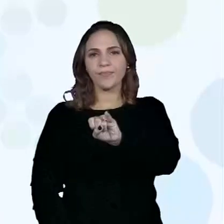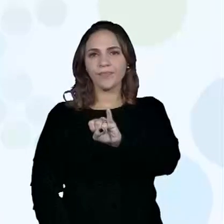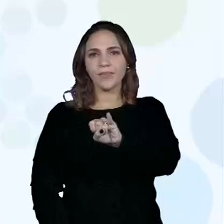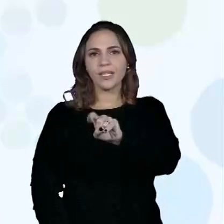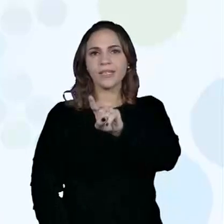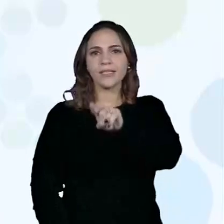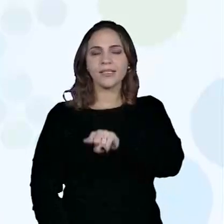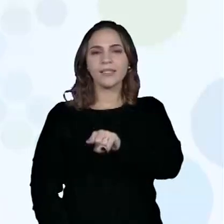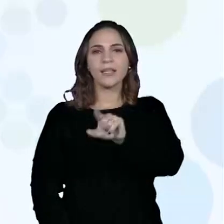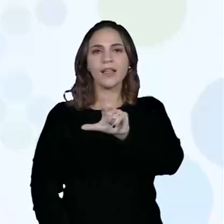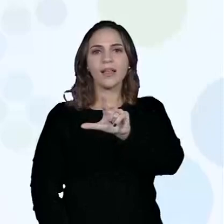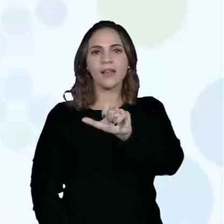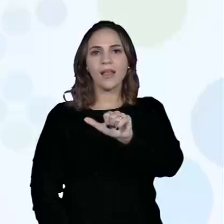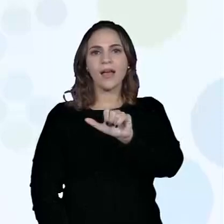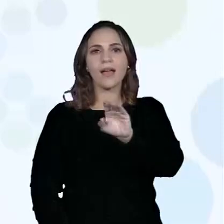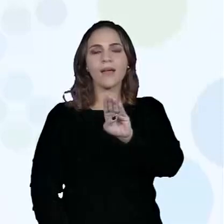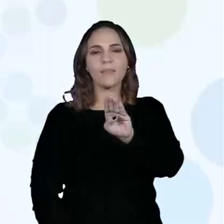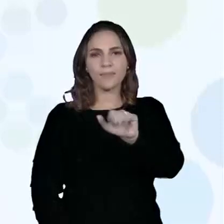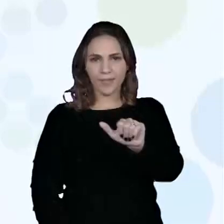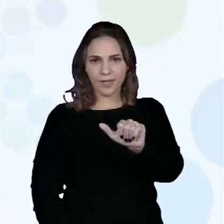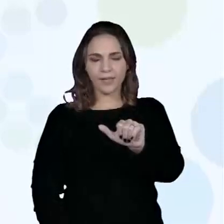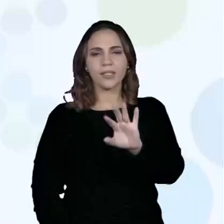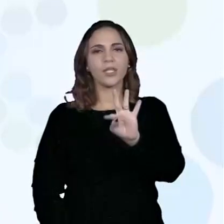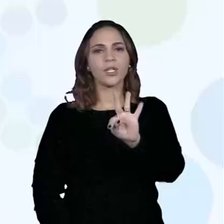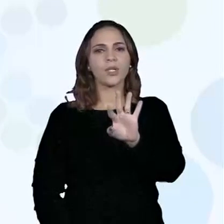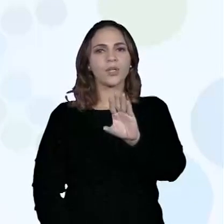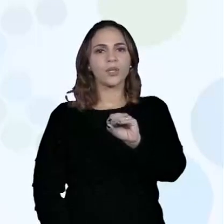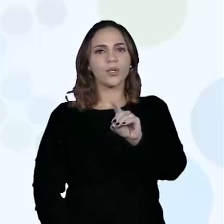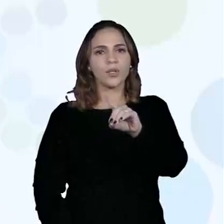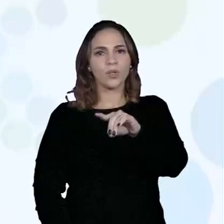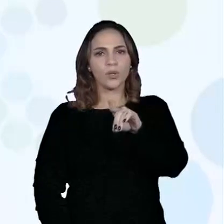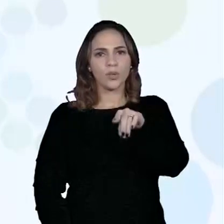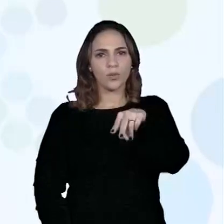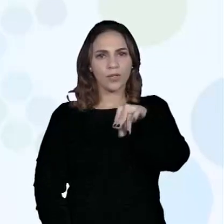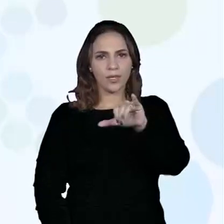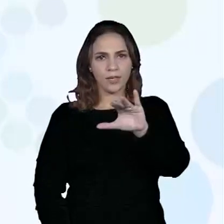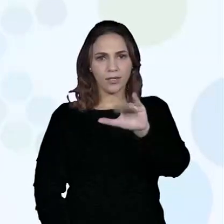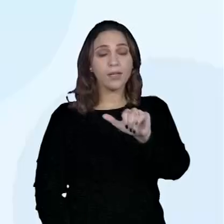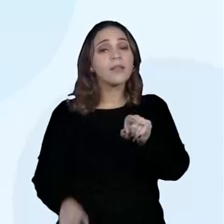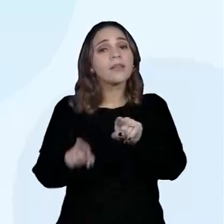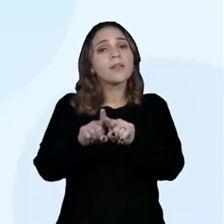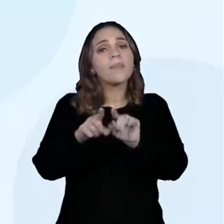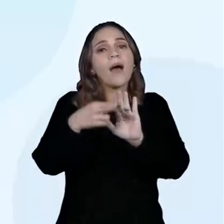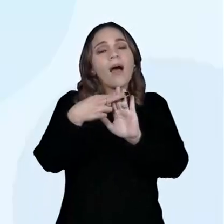as regras de acentuação. Então, vamos lá!